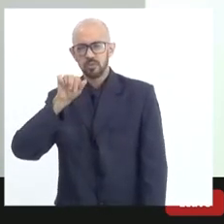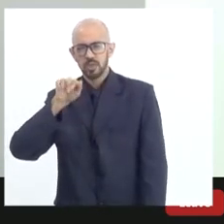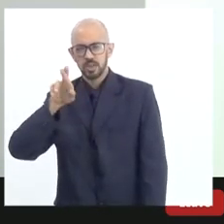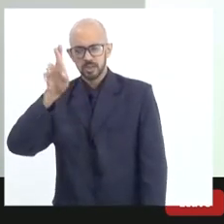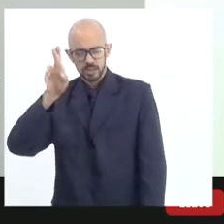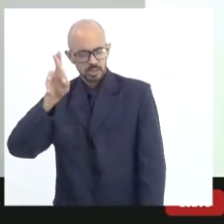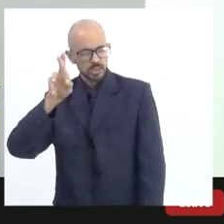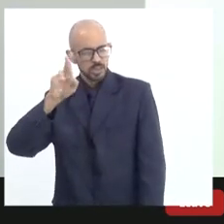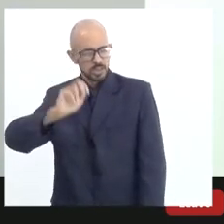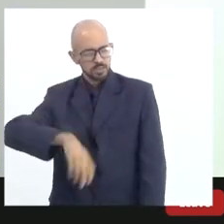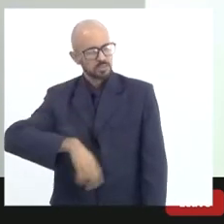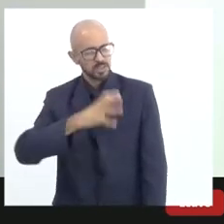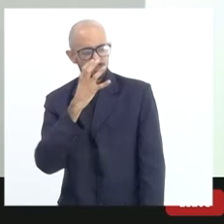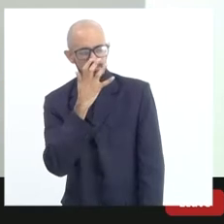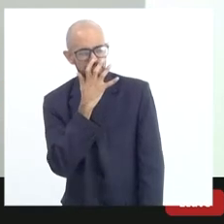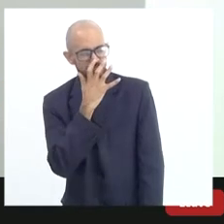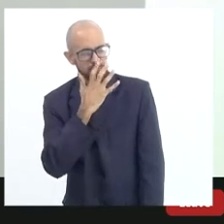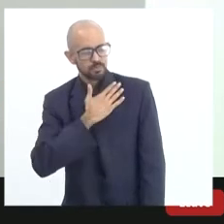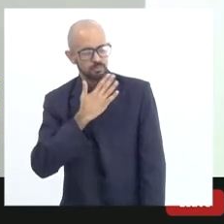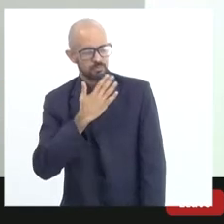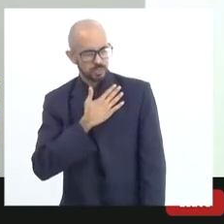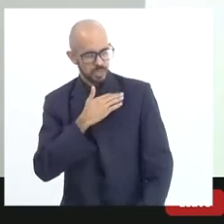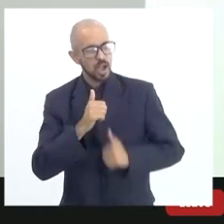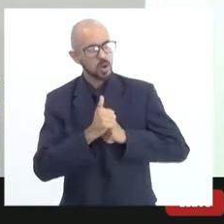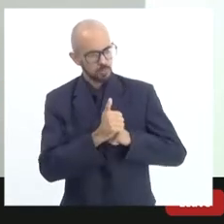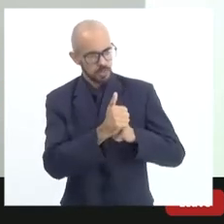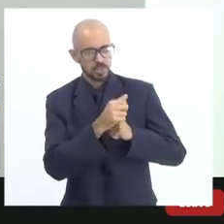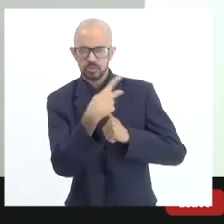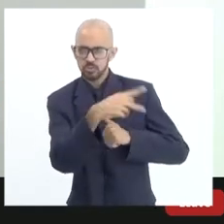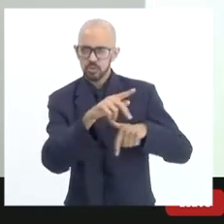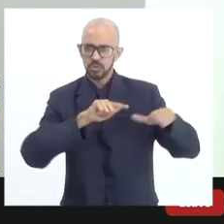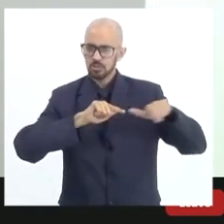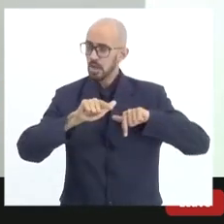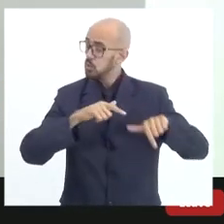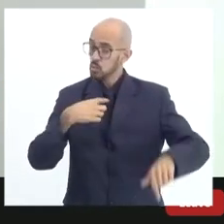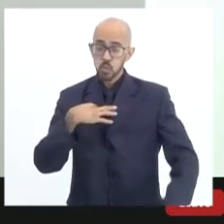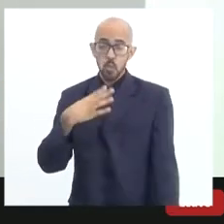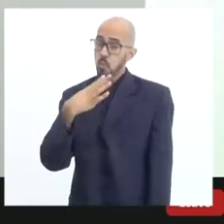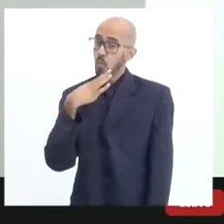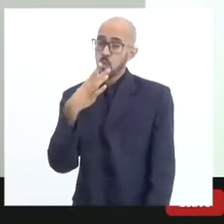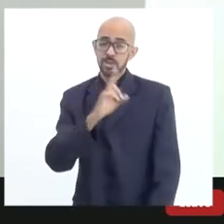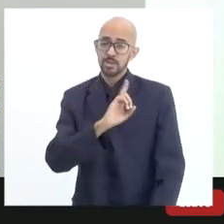admiração, acompanho o seu trabalho também. Não conhecia o trabalho